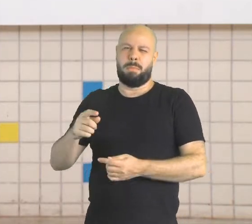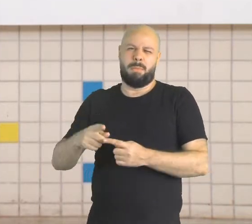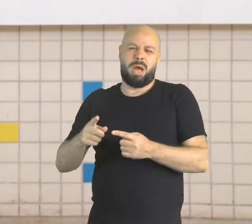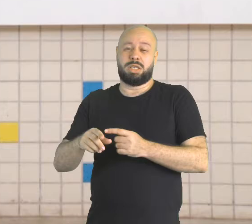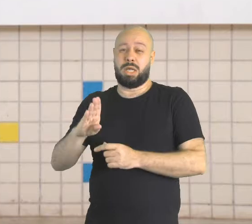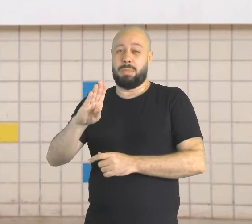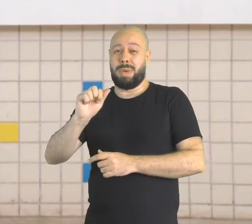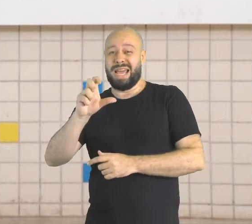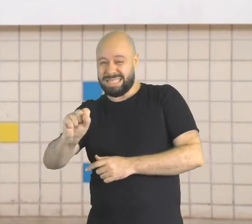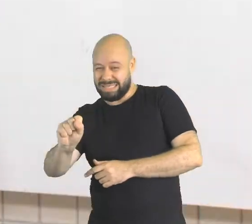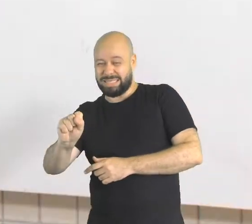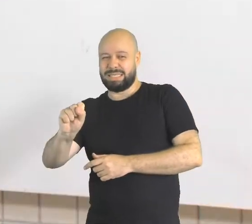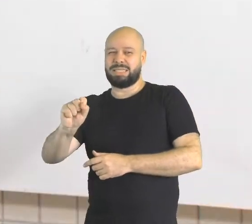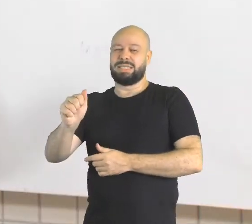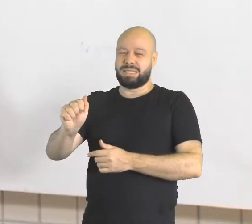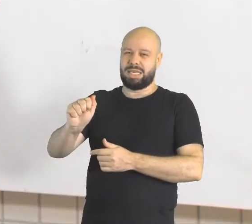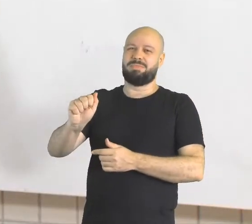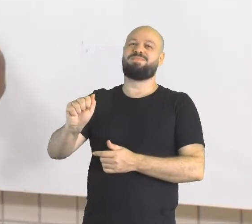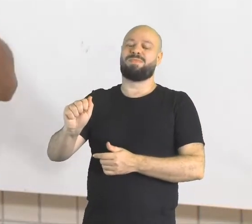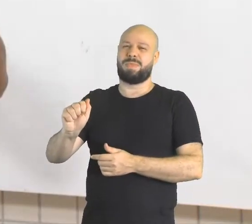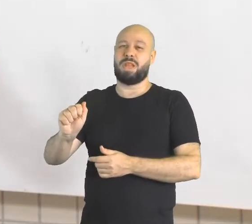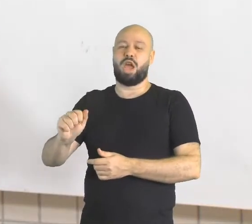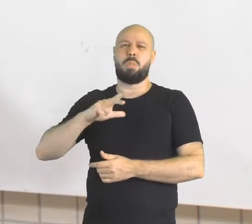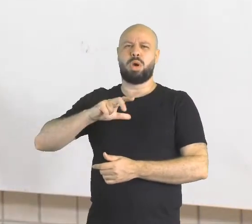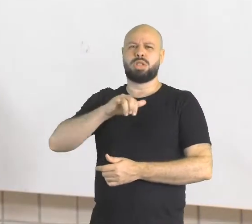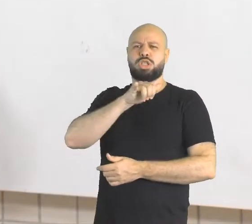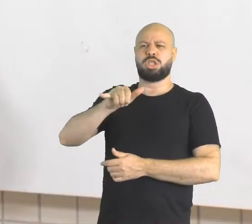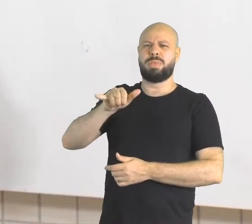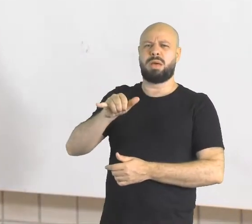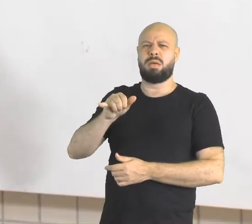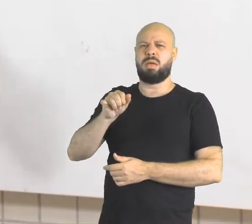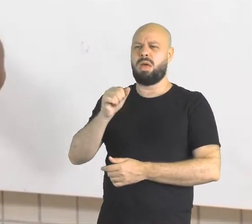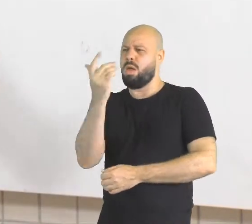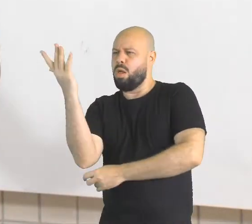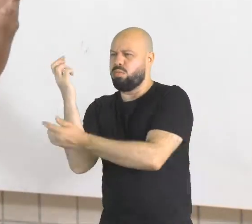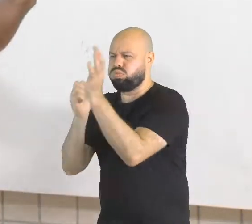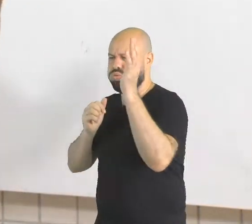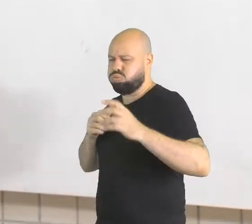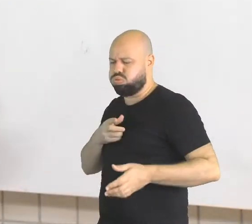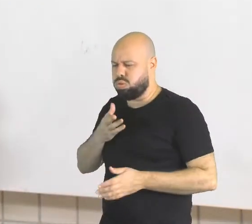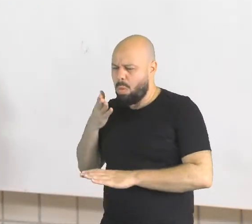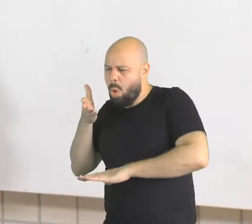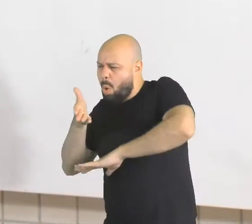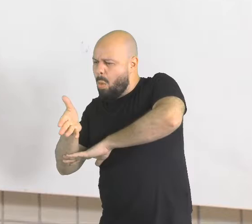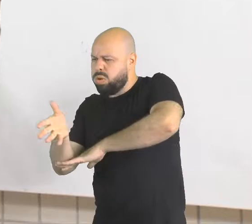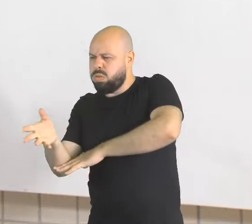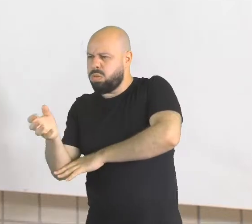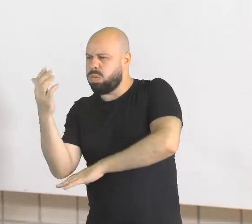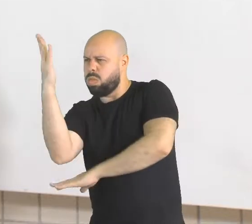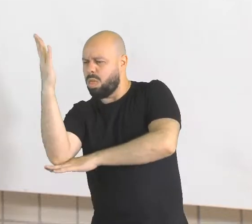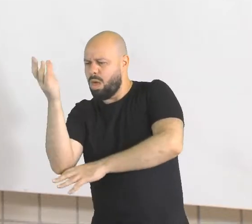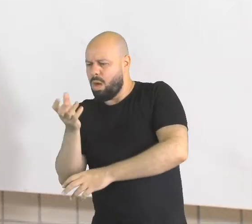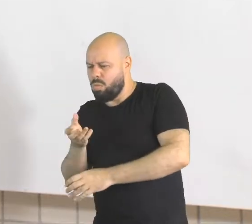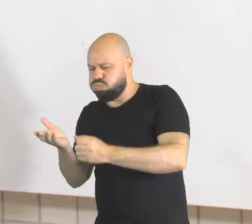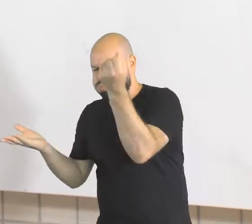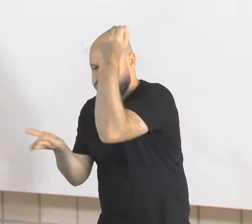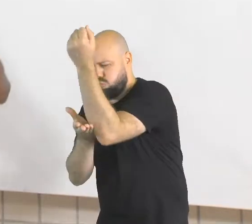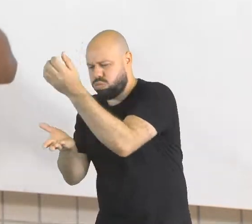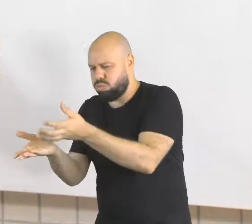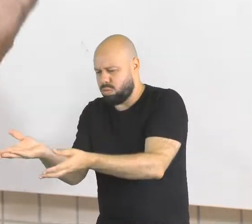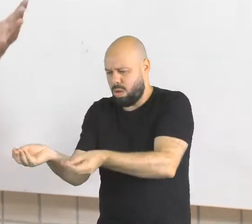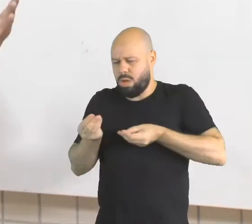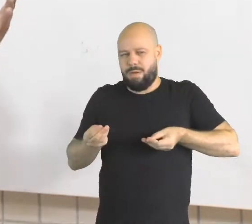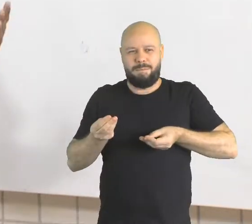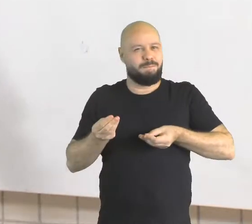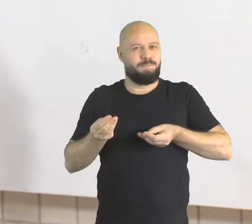de pau-brasil. O português, ele não ia entrar na floresta para poder pegar aquela madeira, colher aquela madeira. Então, o que